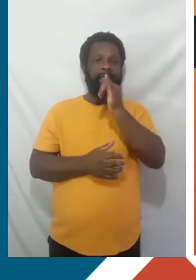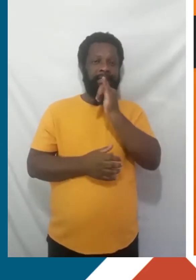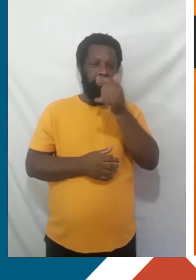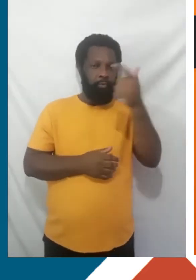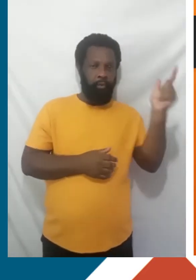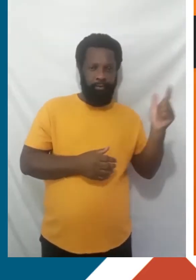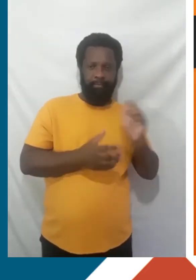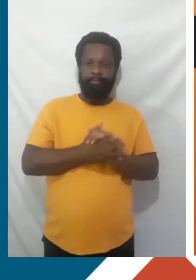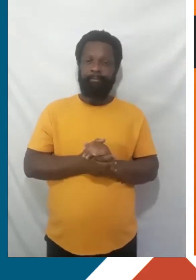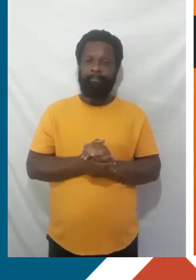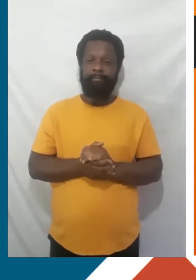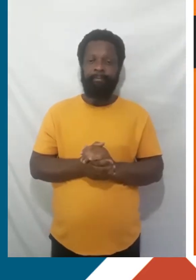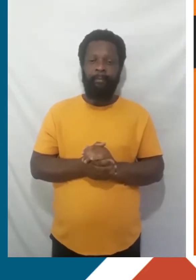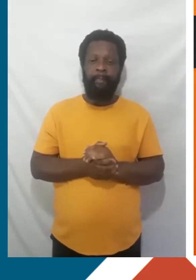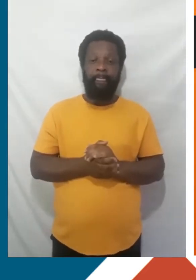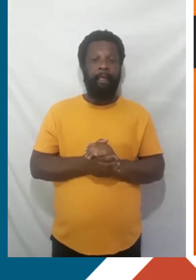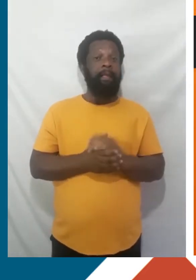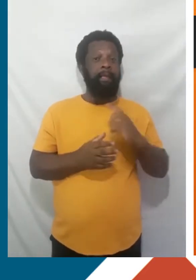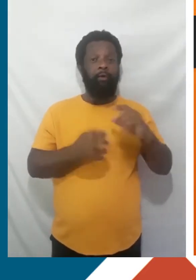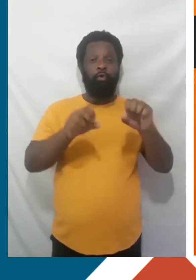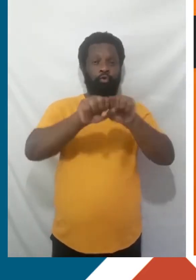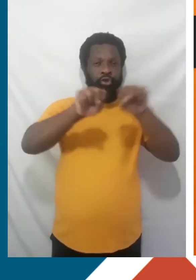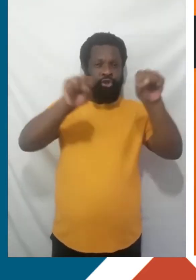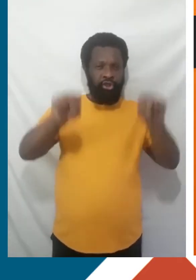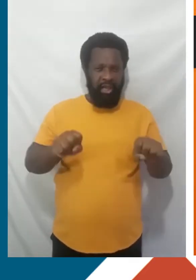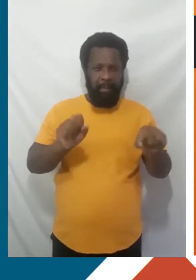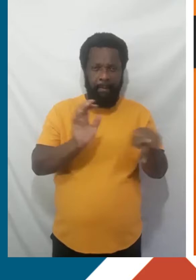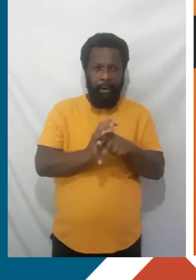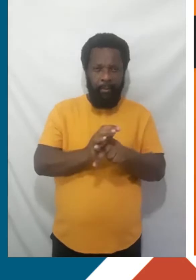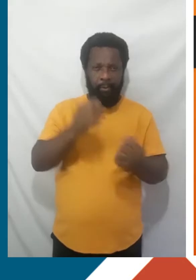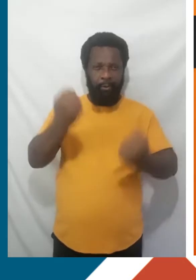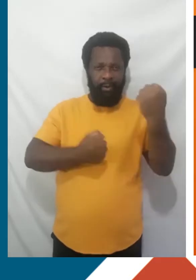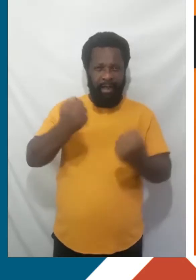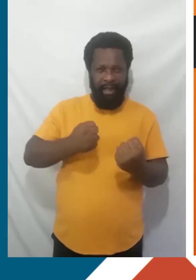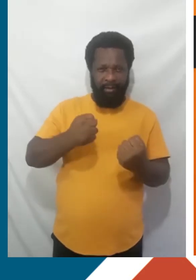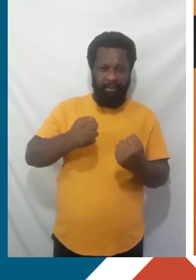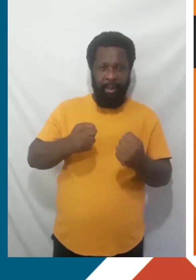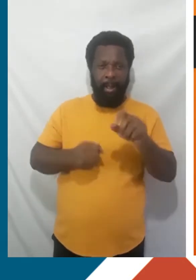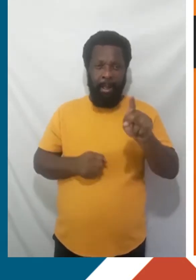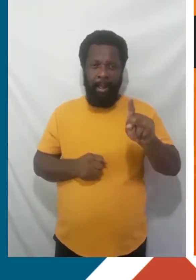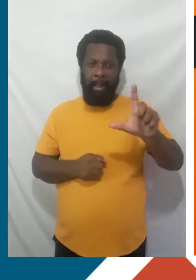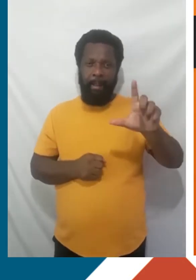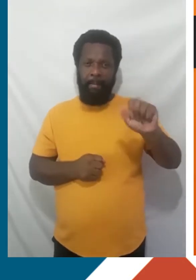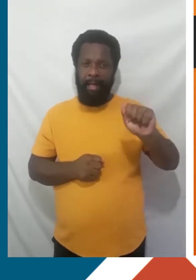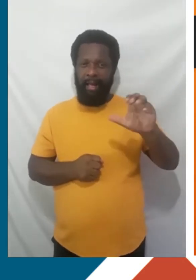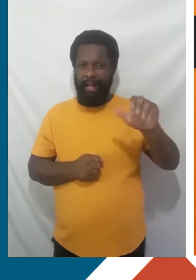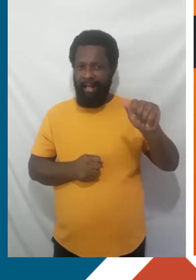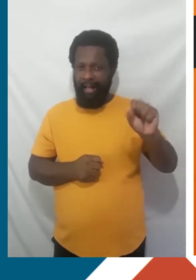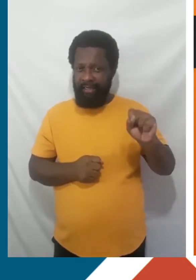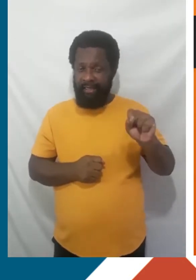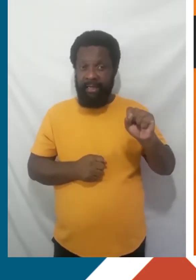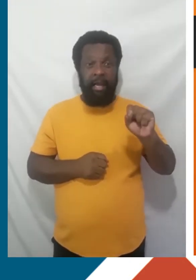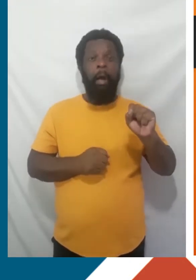veja essa situação. Mudando o sistema de emplacamento de veículos, quantas placas